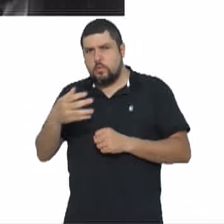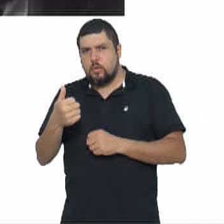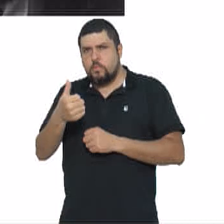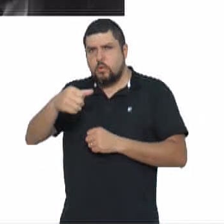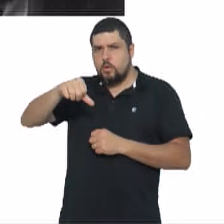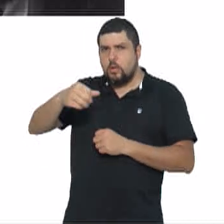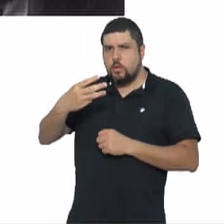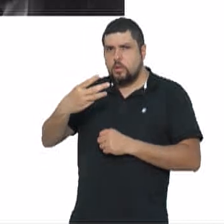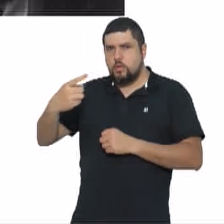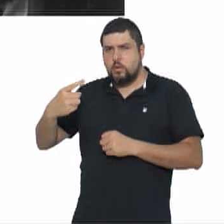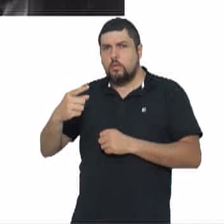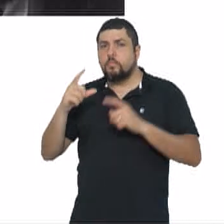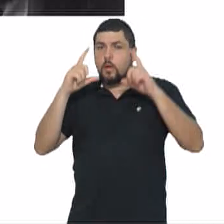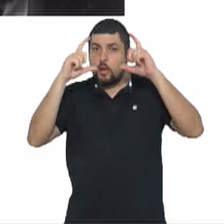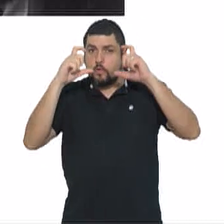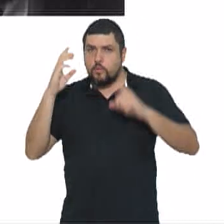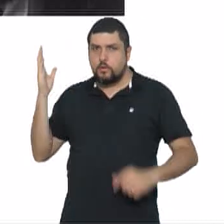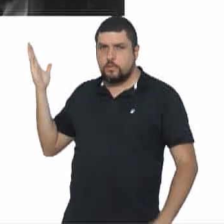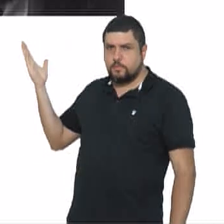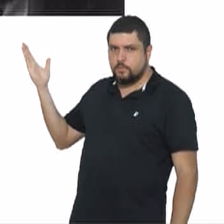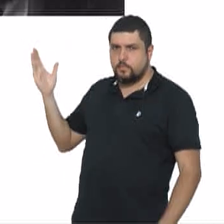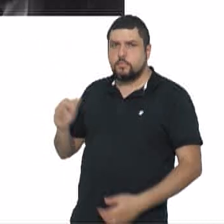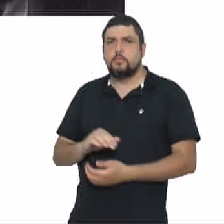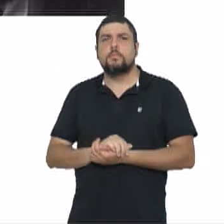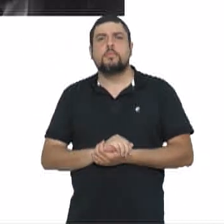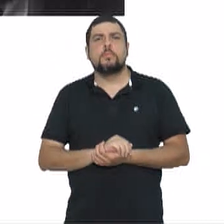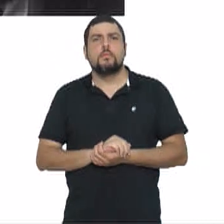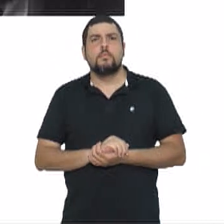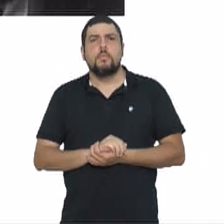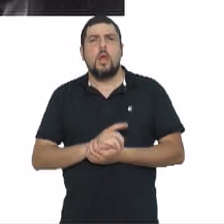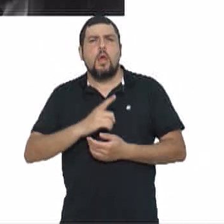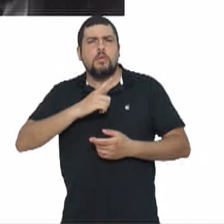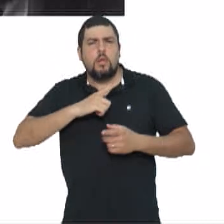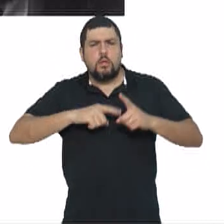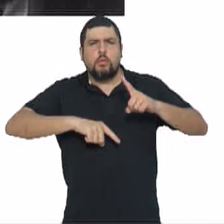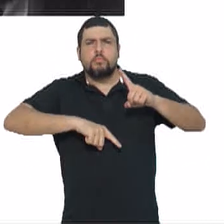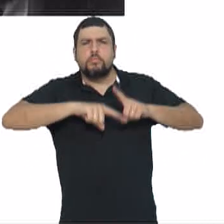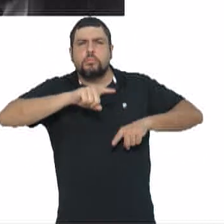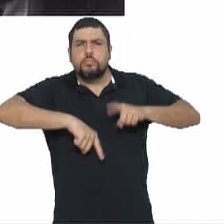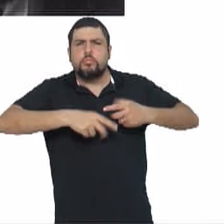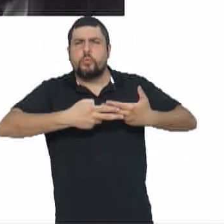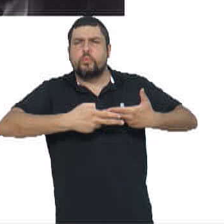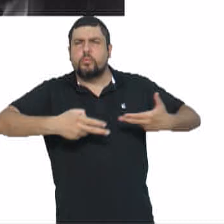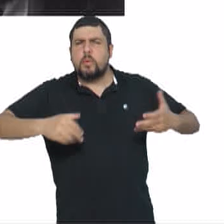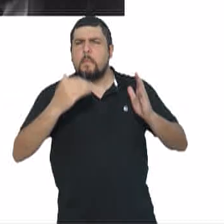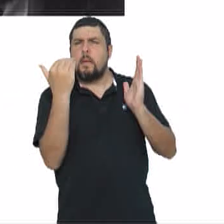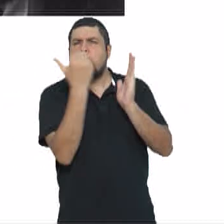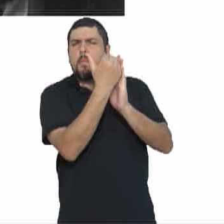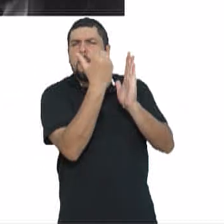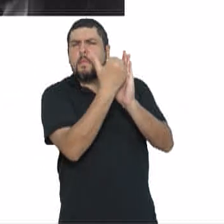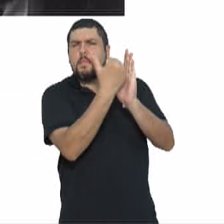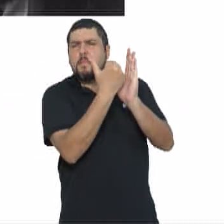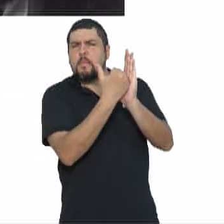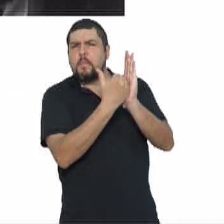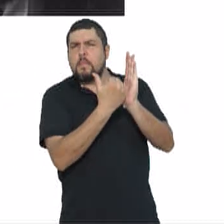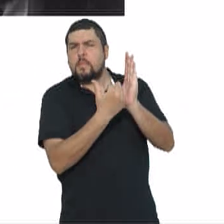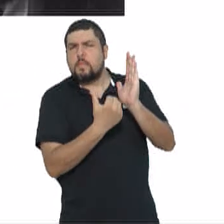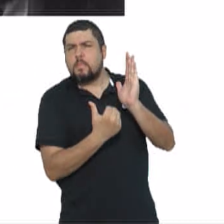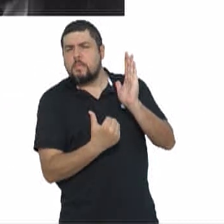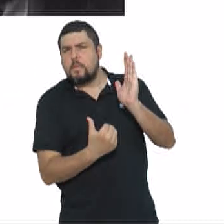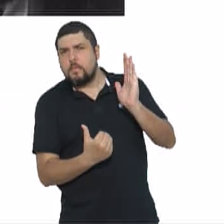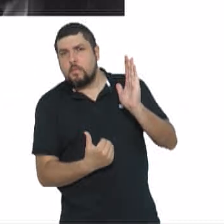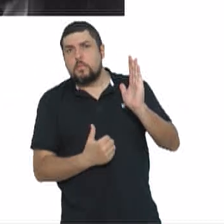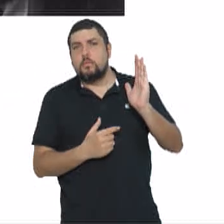você. Há uma lista extensa de objetos patenteados em seu nome e que não chegaram a